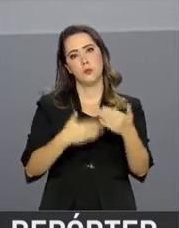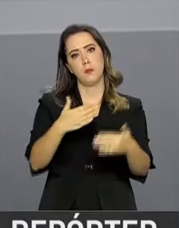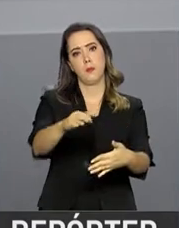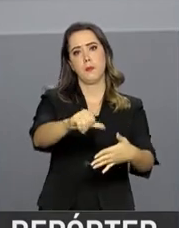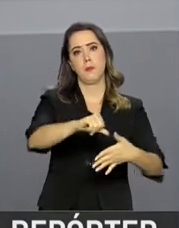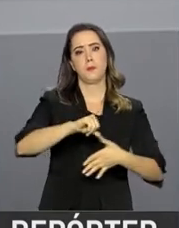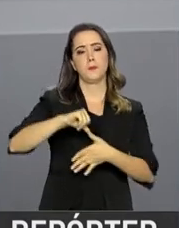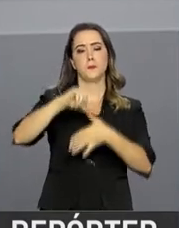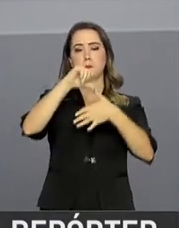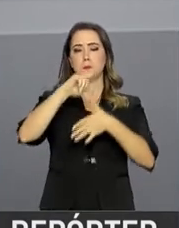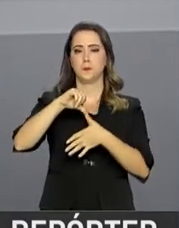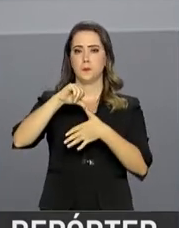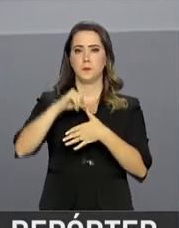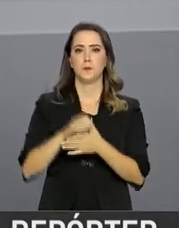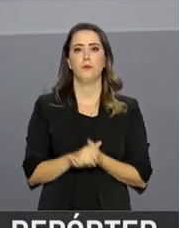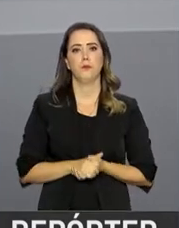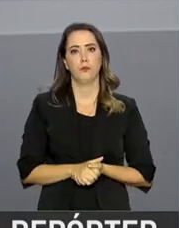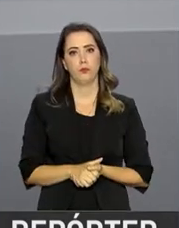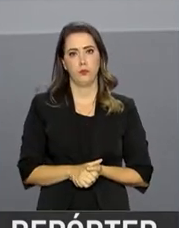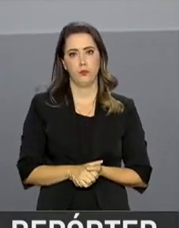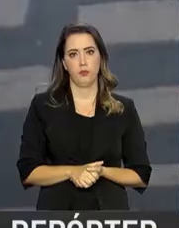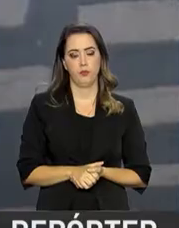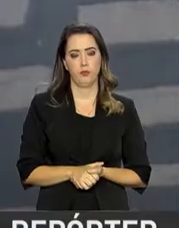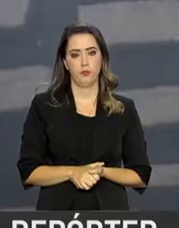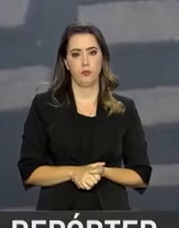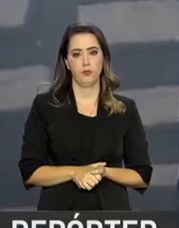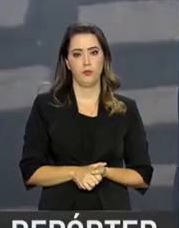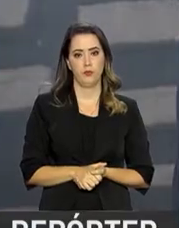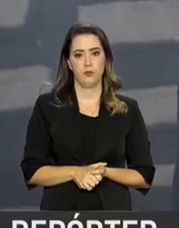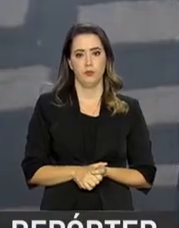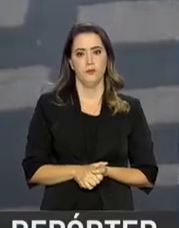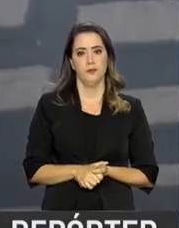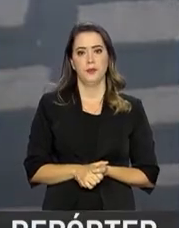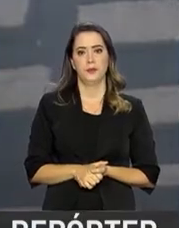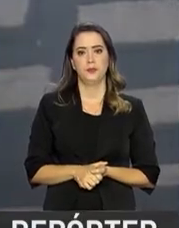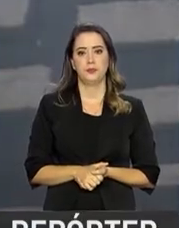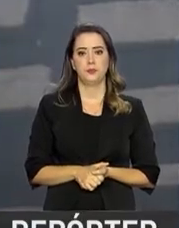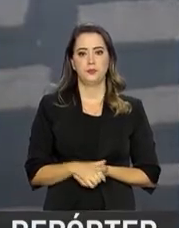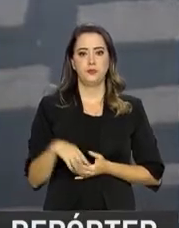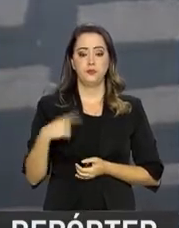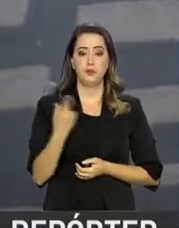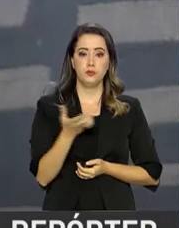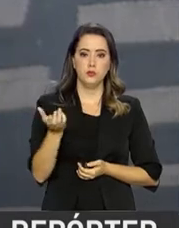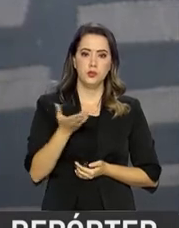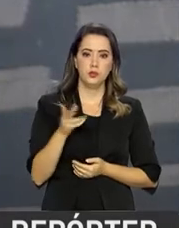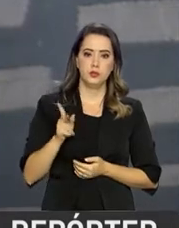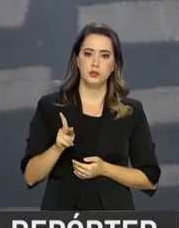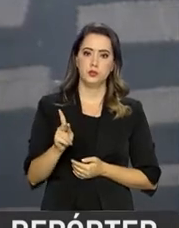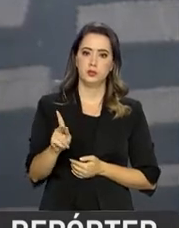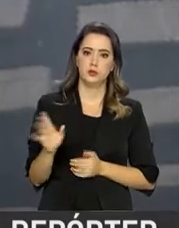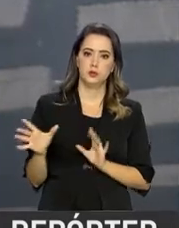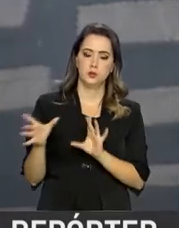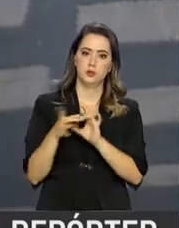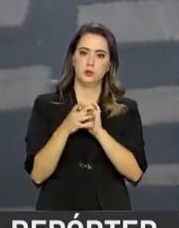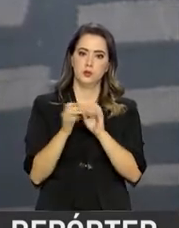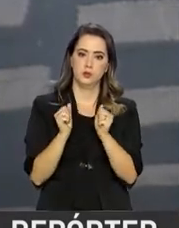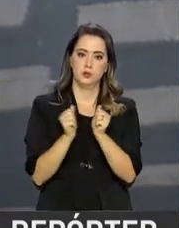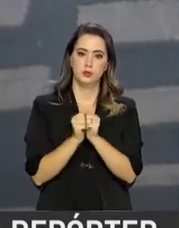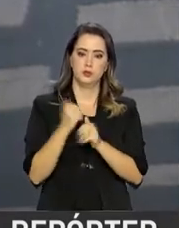e desenvolvimento da américa do sul nós queremos cada vez ser parceiros